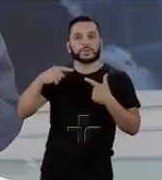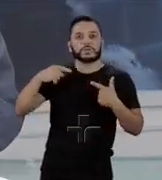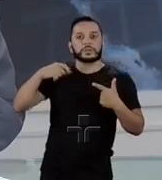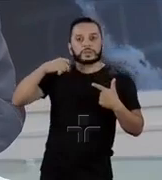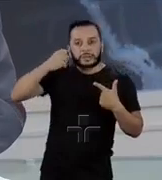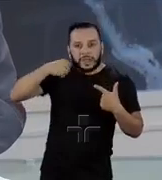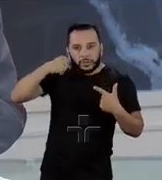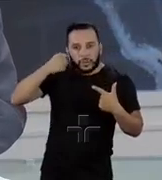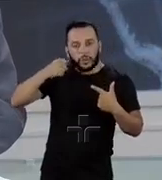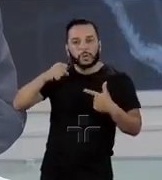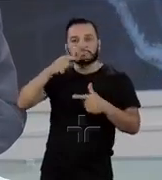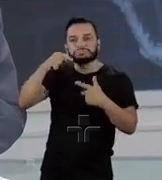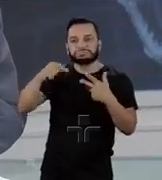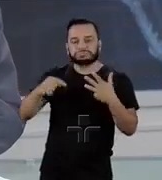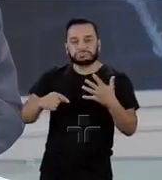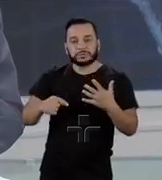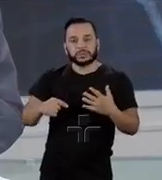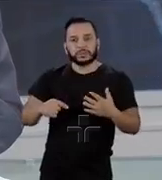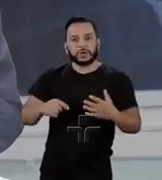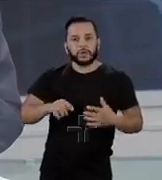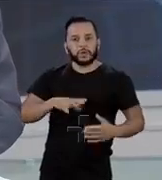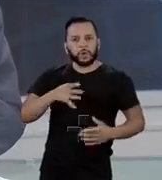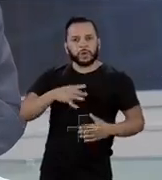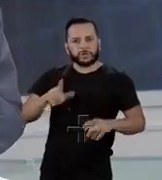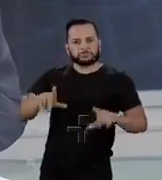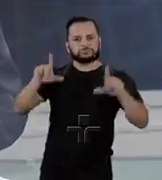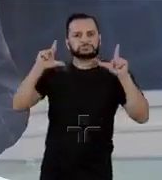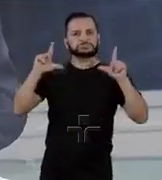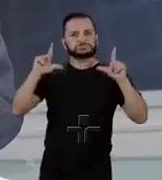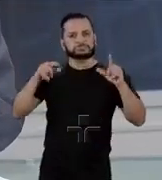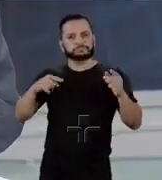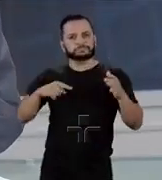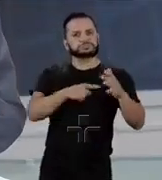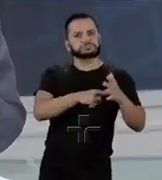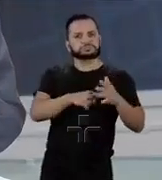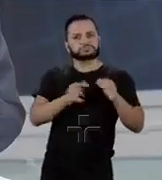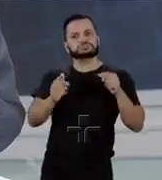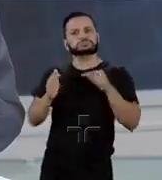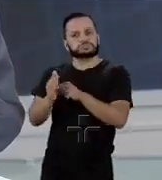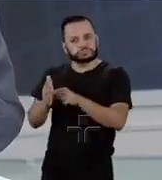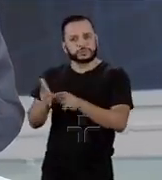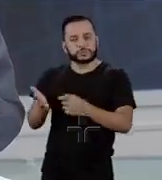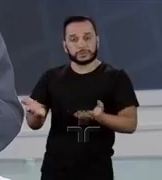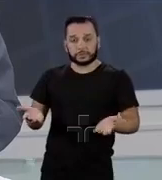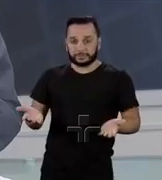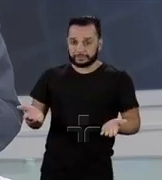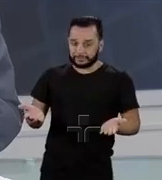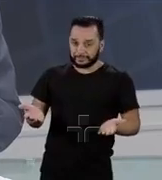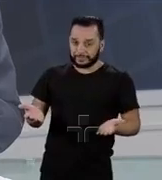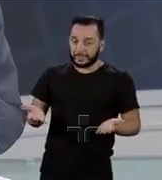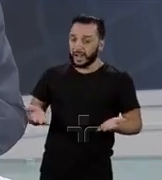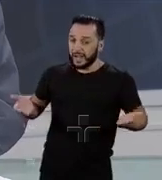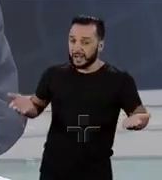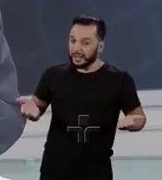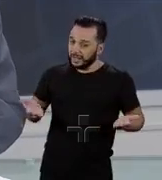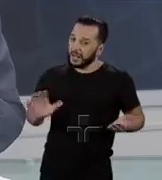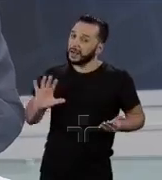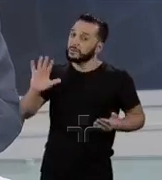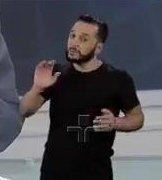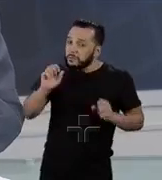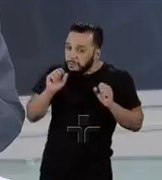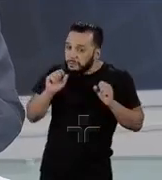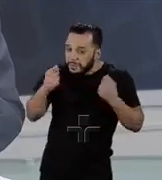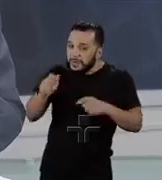devidas. Então fica aí um contexto que me parece é o que está levando a sociedade, esse clamor social pela identificação